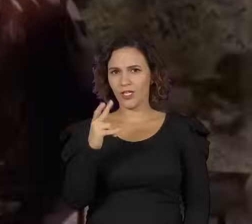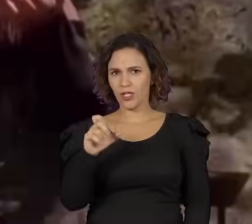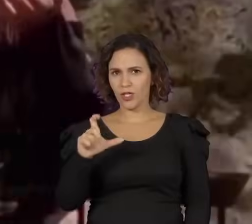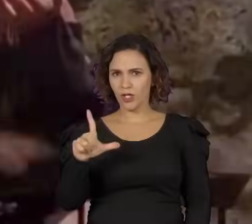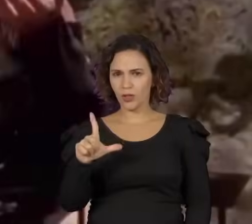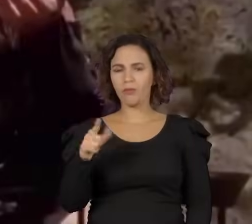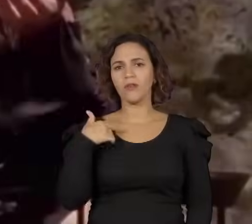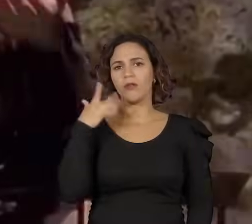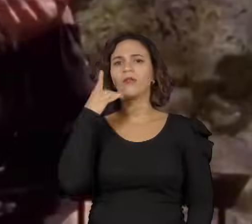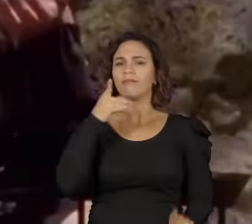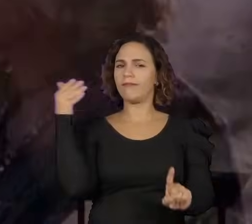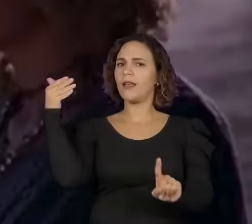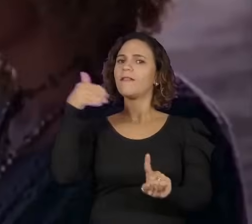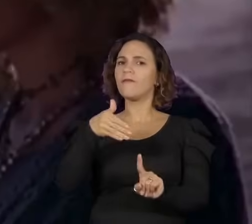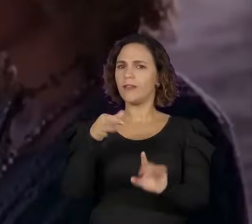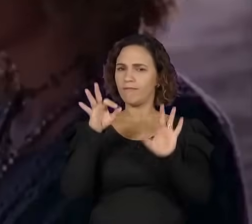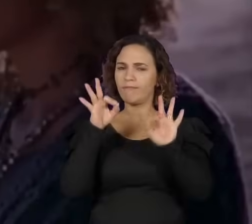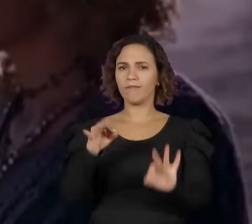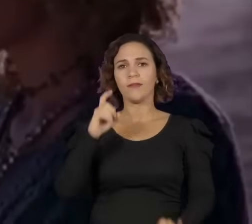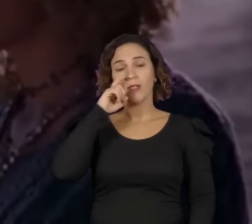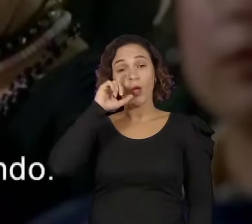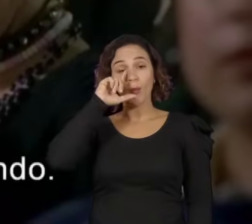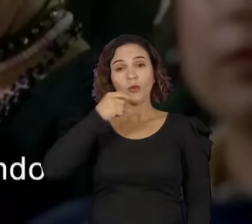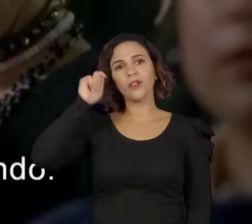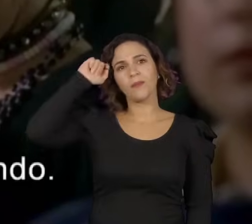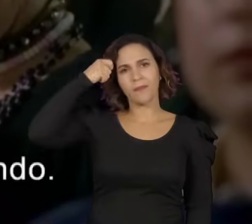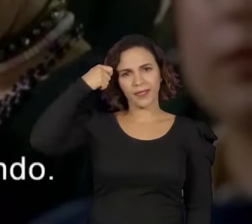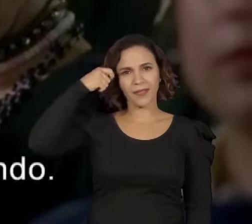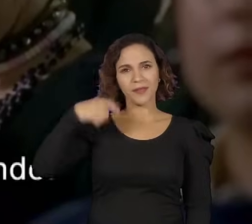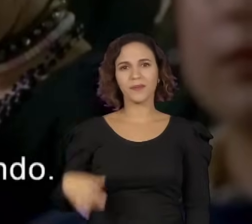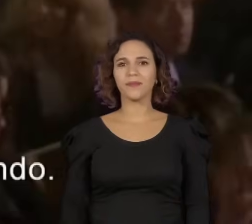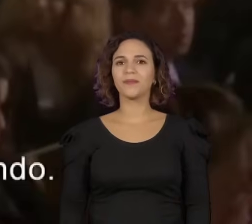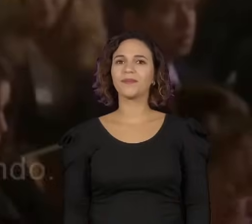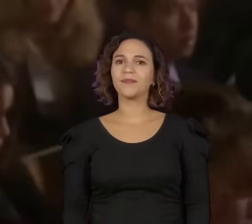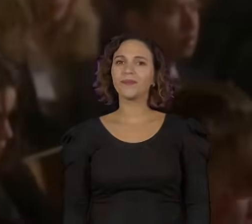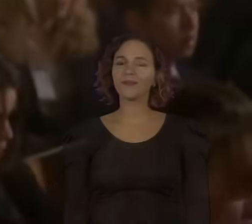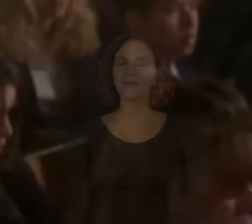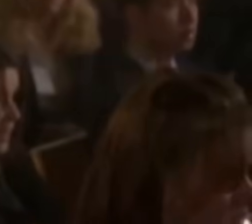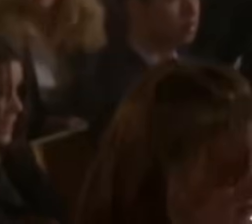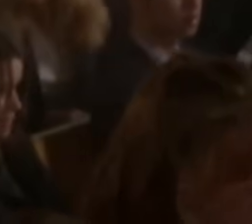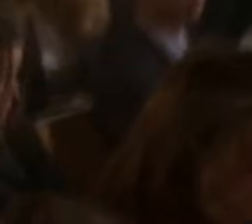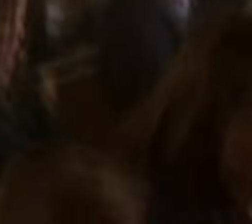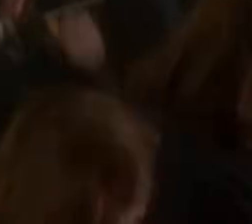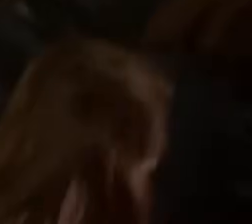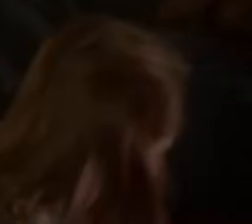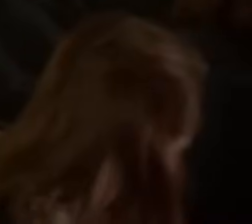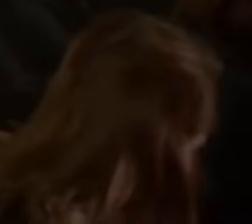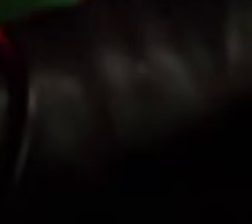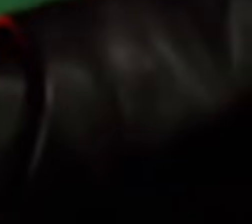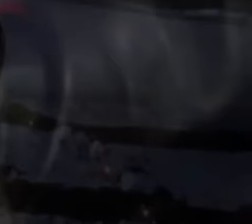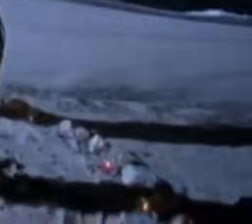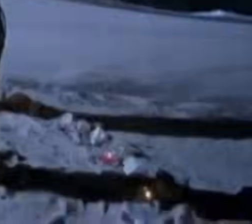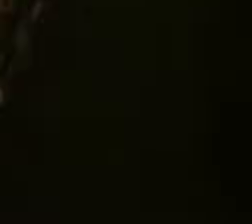ela sim é uma referência de bruxa preta, negra. Our spell is working. Sit.